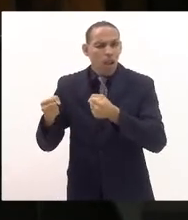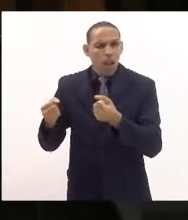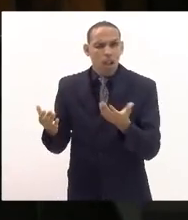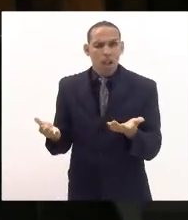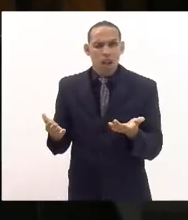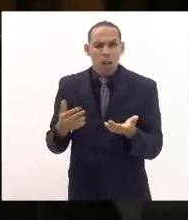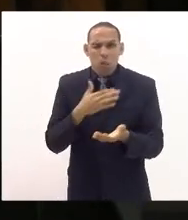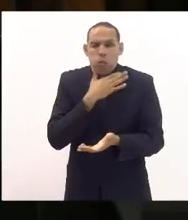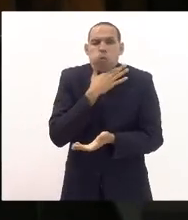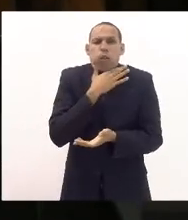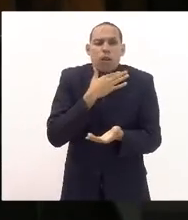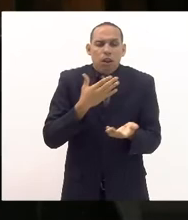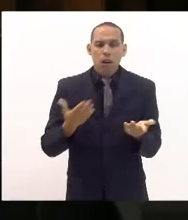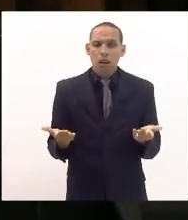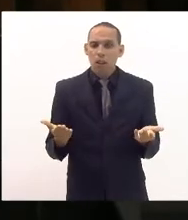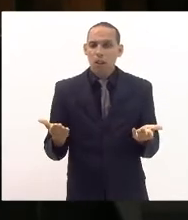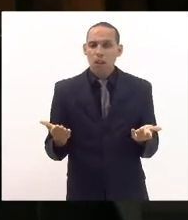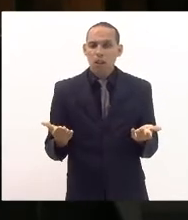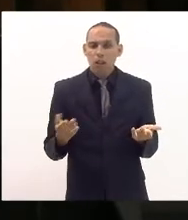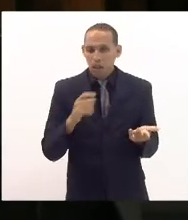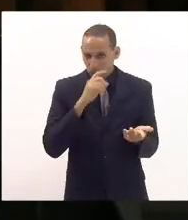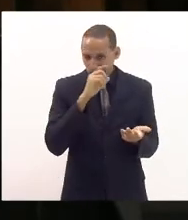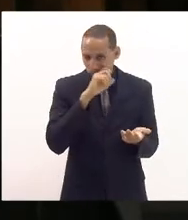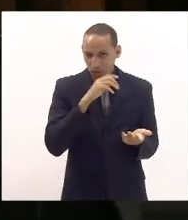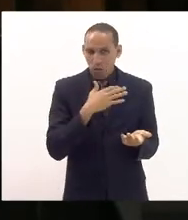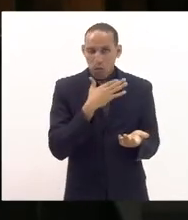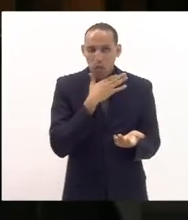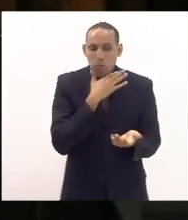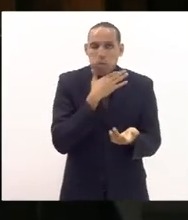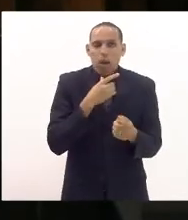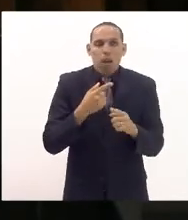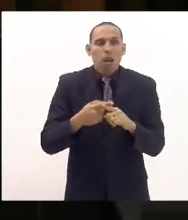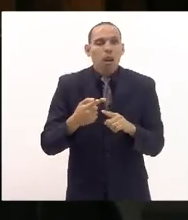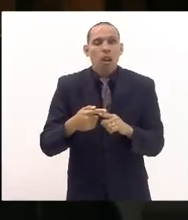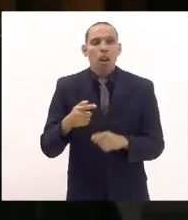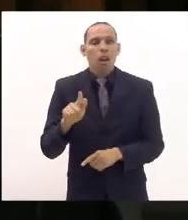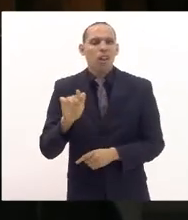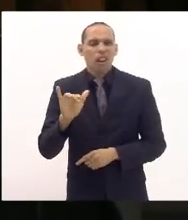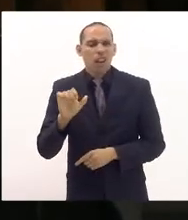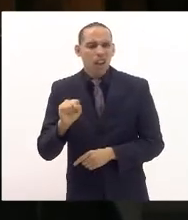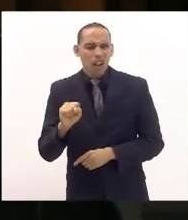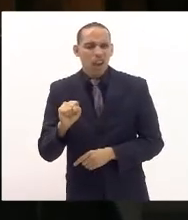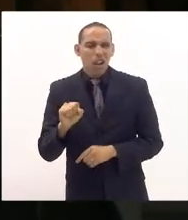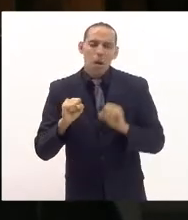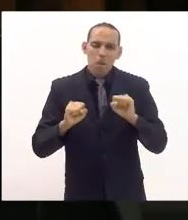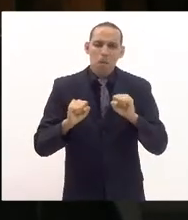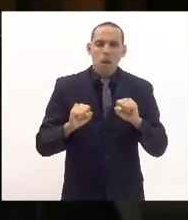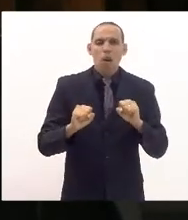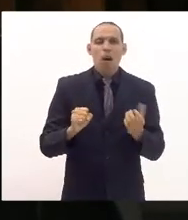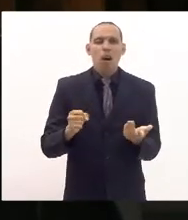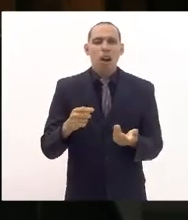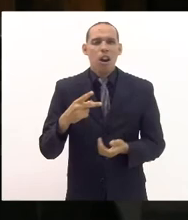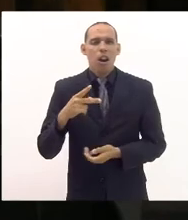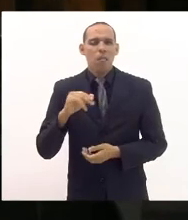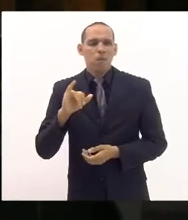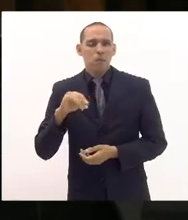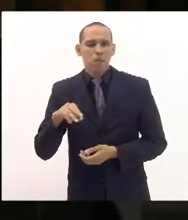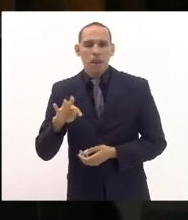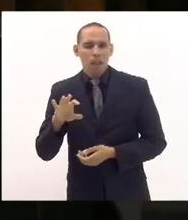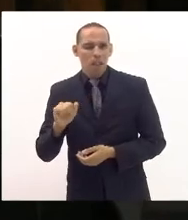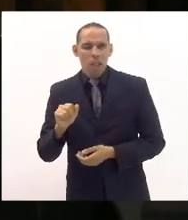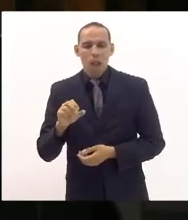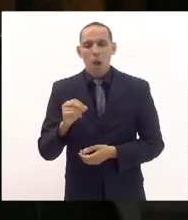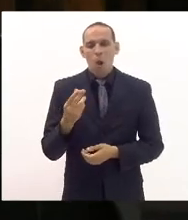é sapatão amor sufocado por gás Possivelmente gás de pimenta e gás lacrimogêneo